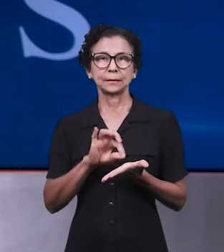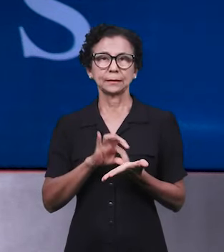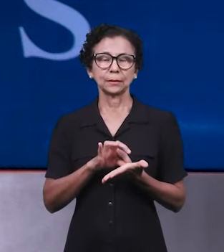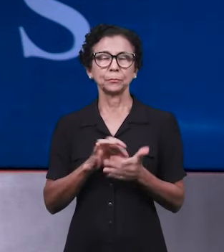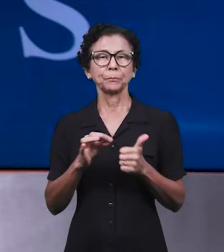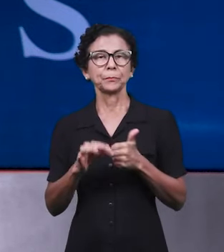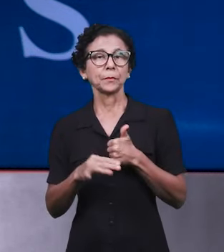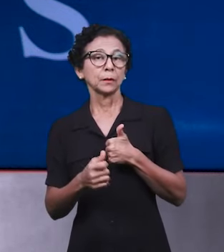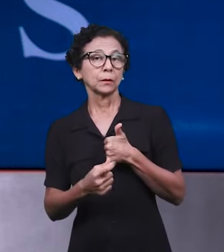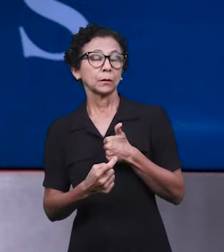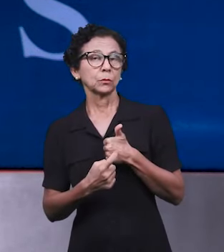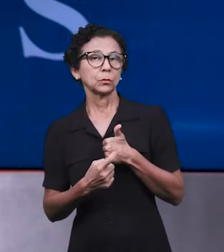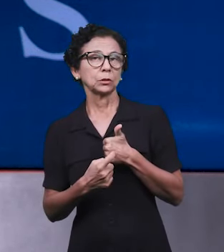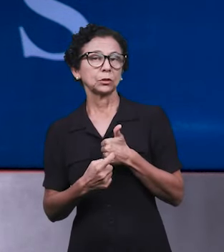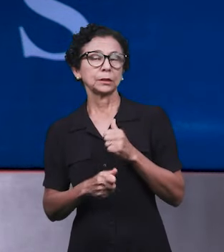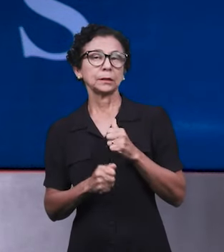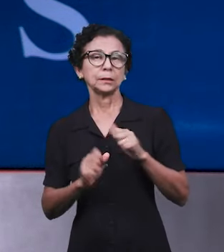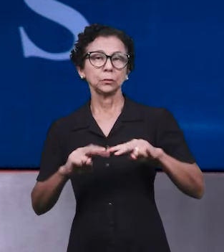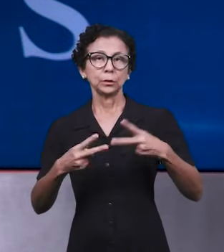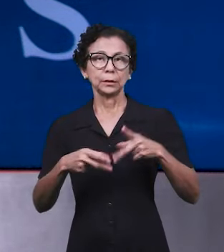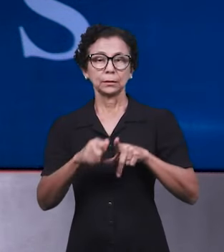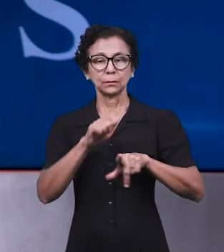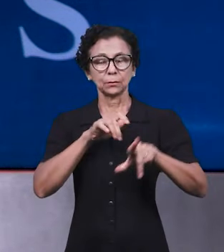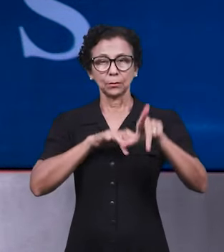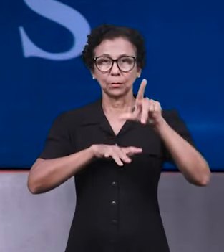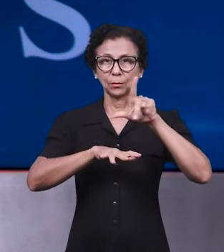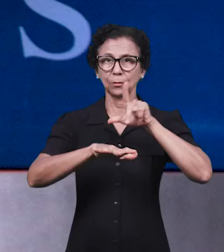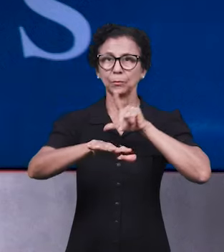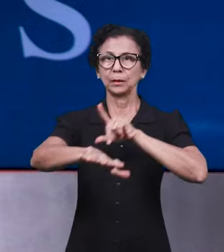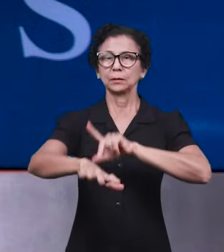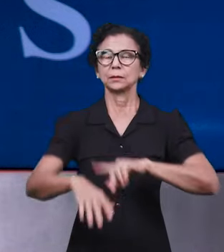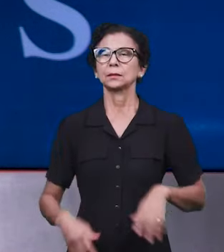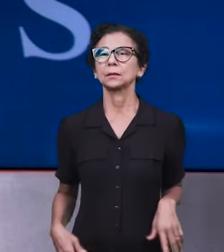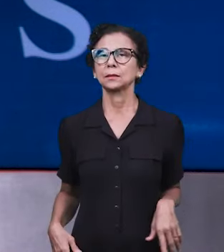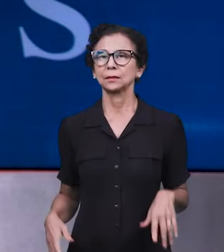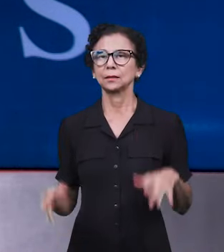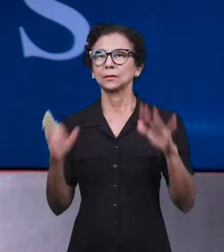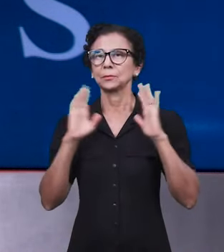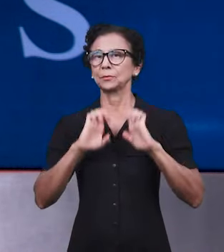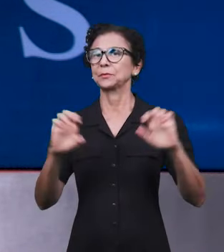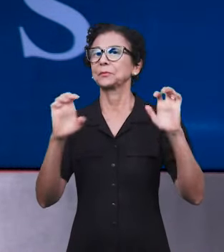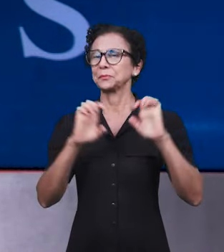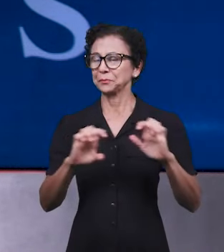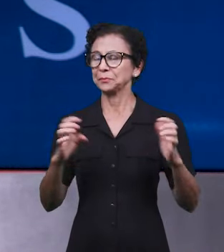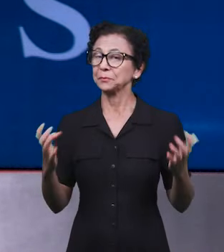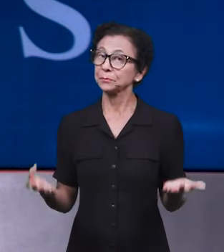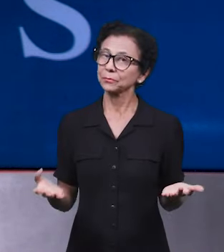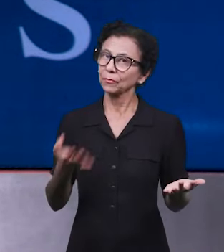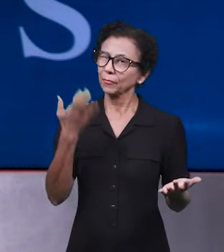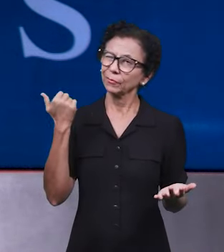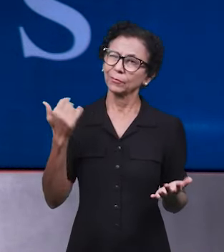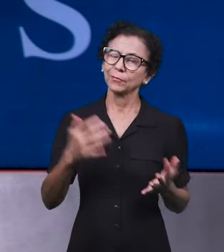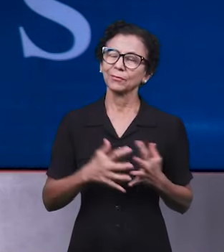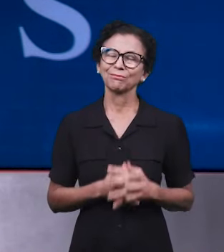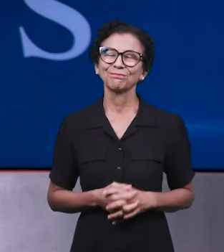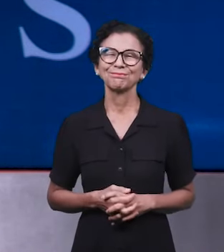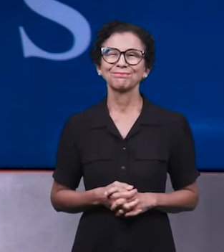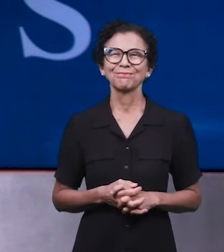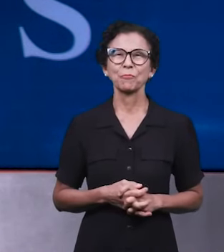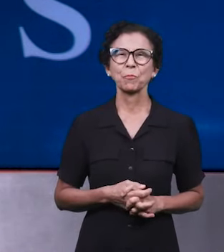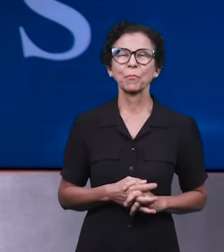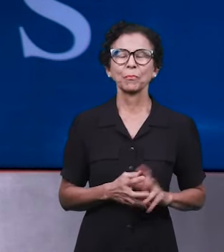vai compartilhar aí o nosso link. Compartilha o link. Lança a rede, vamos evangelizar. Bom, vem comigo, porque